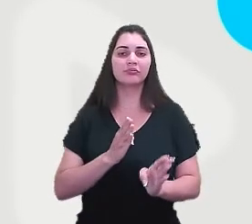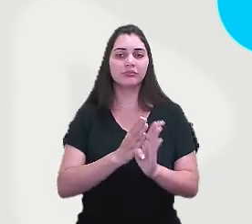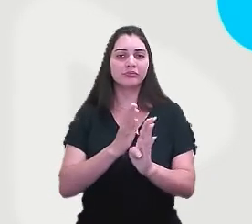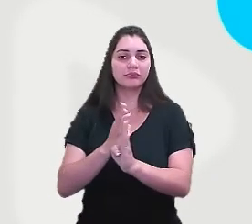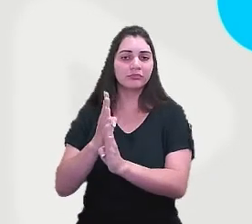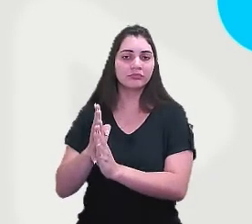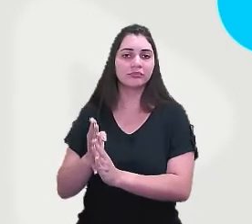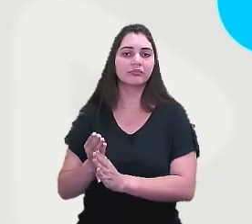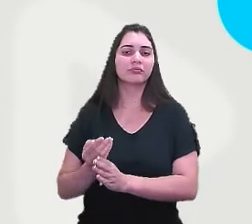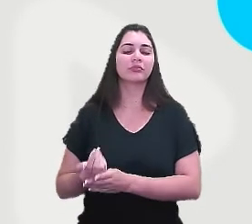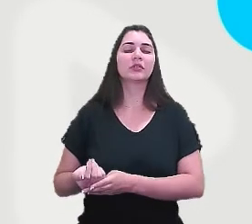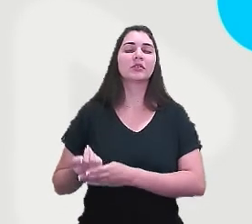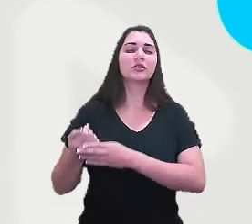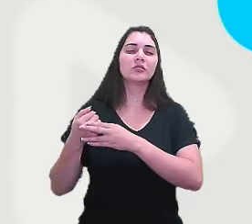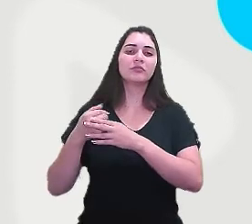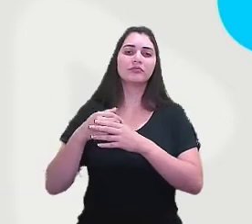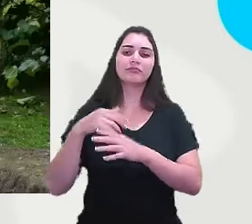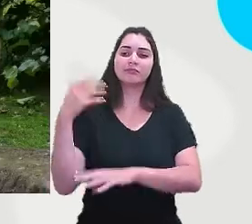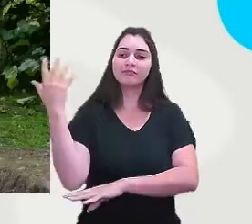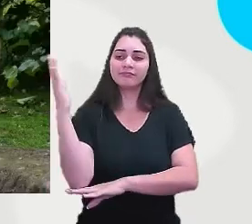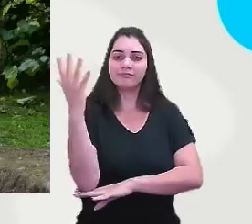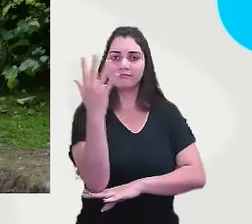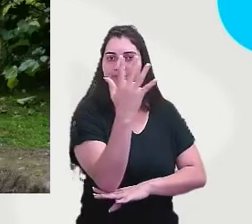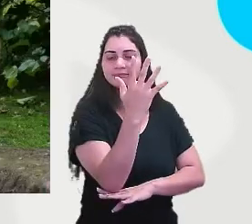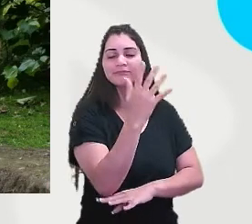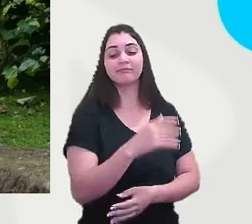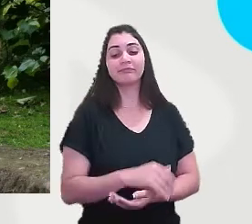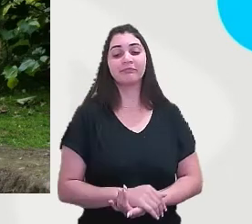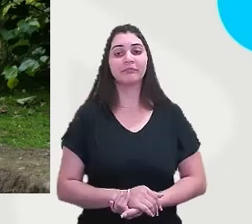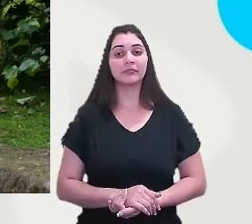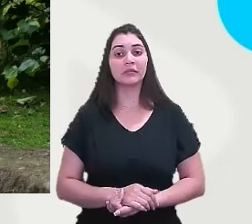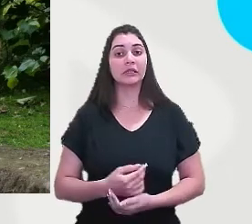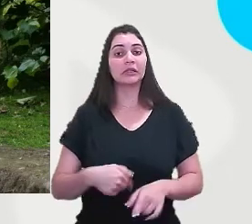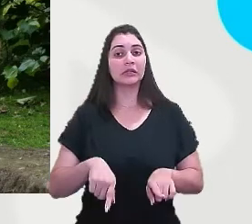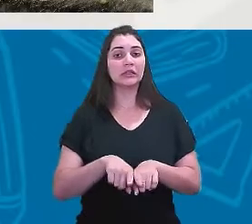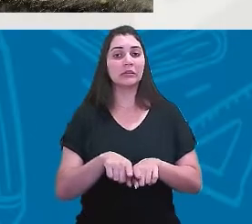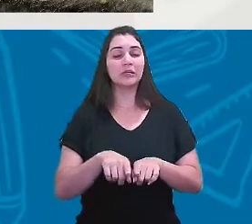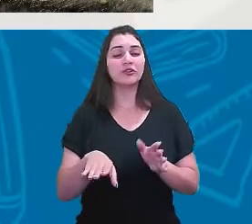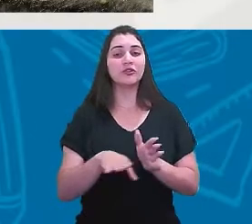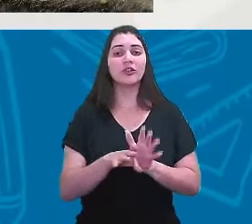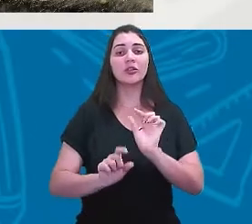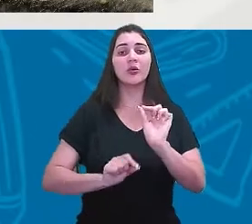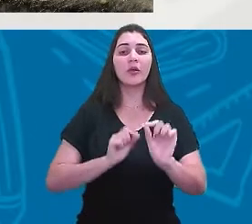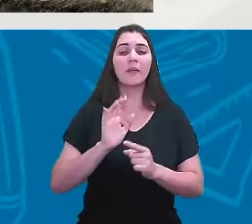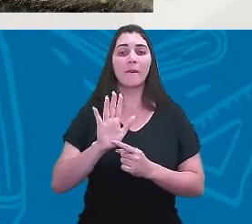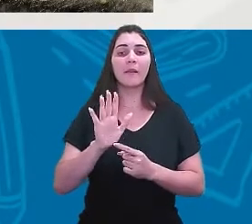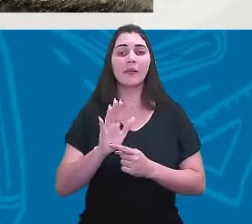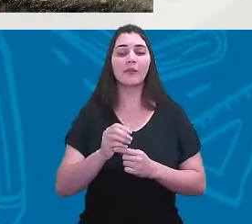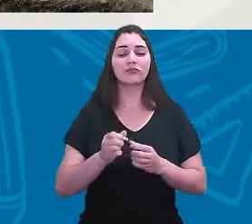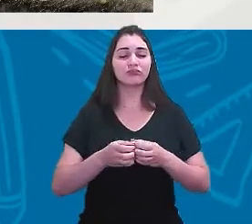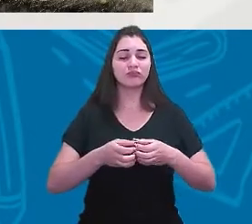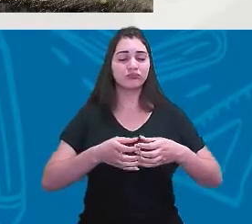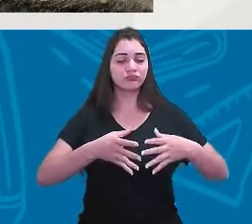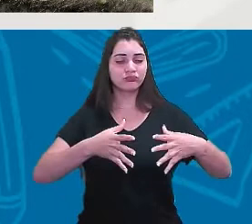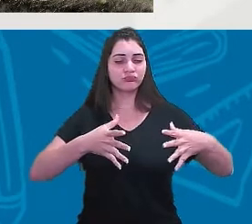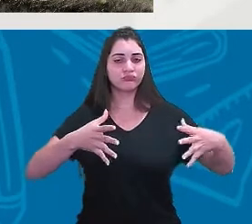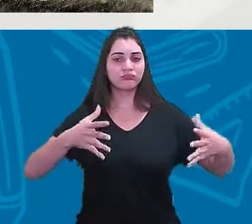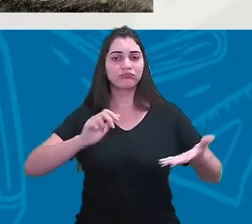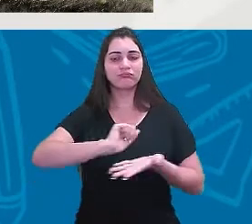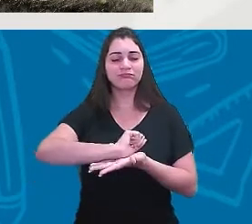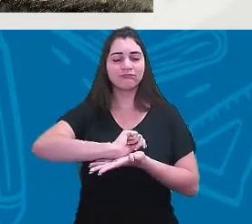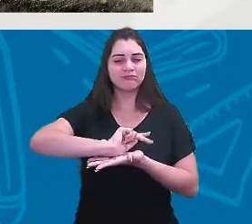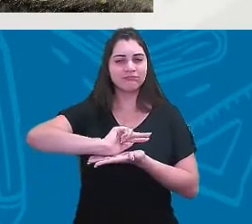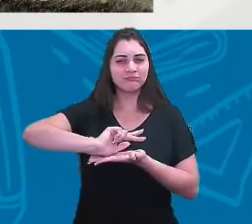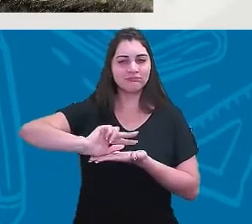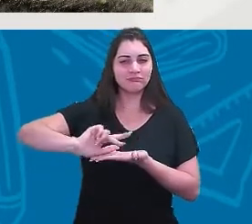né, ao longo da floresta, tá certo? E aí a gente chega, né, para mostrar a enorme